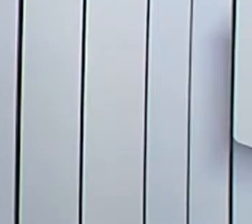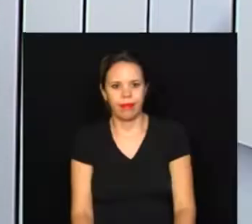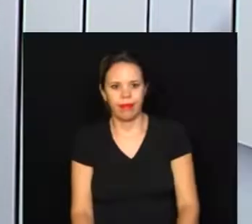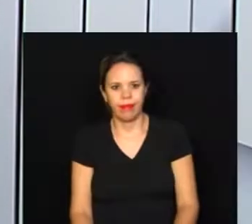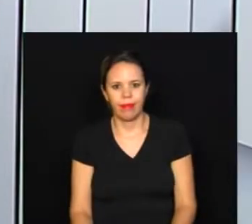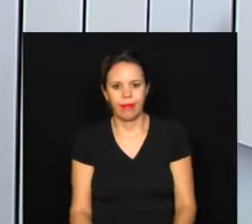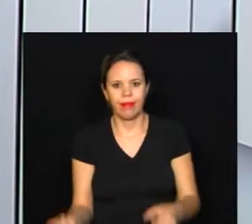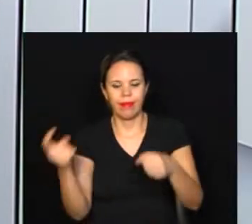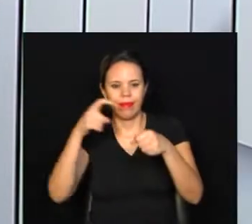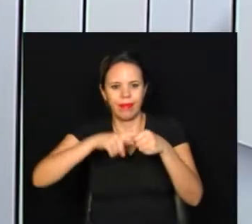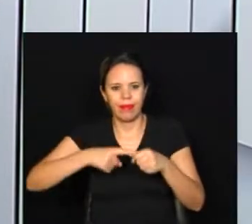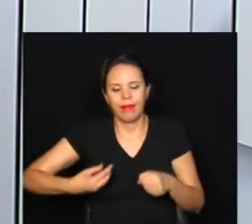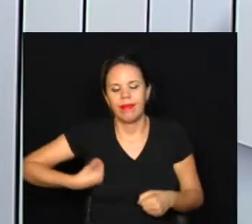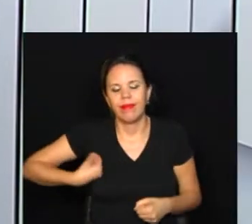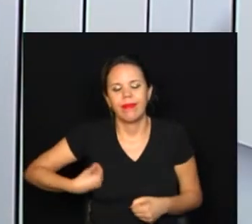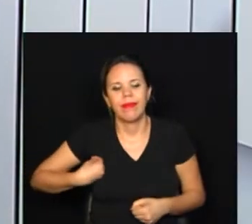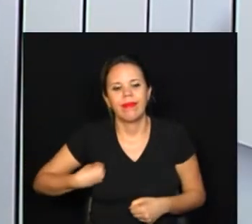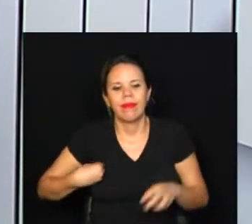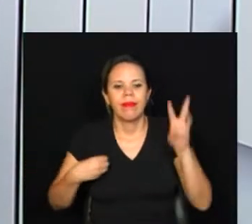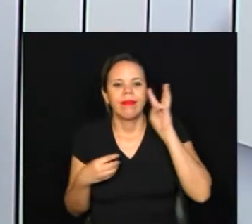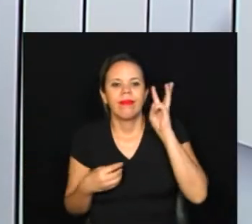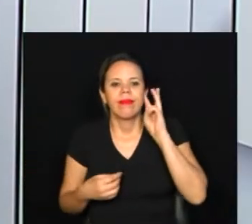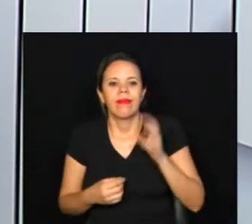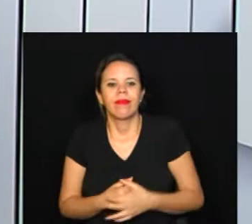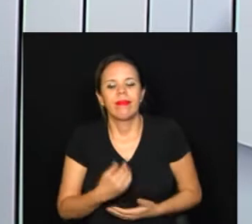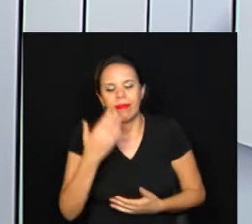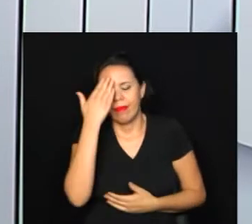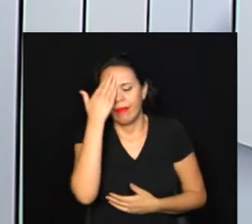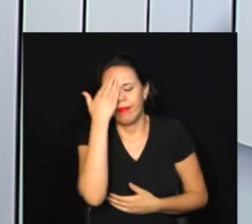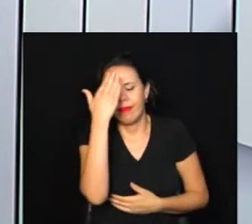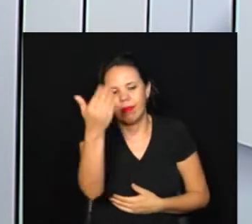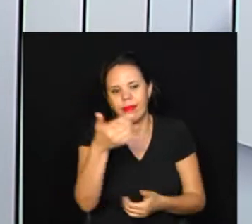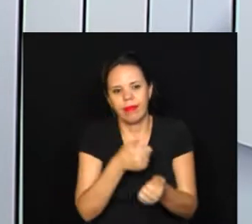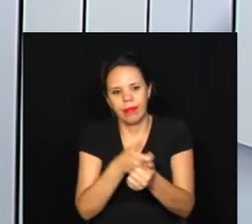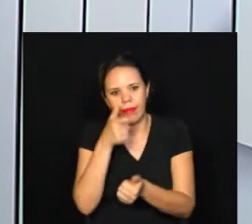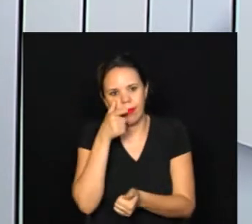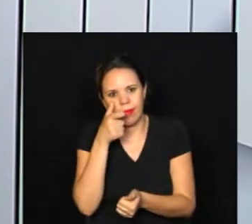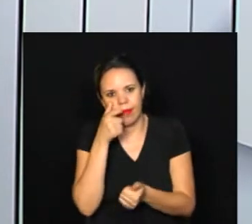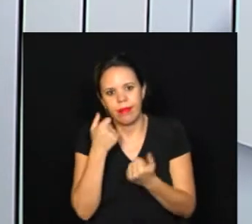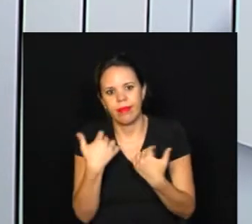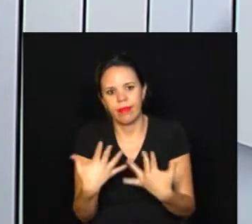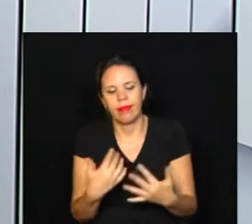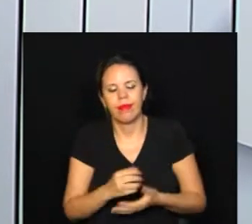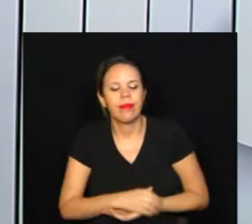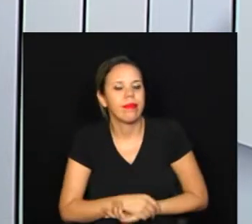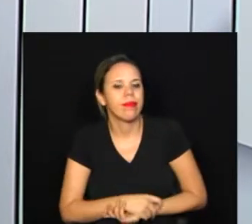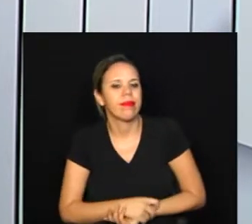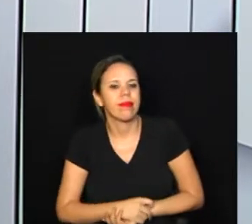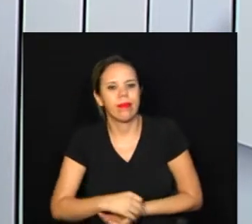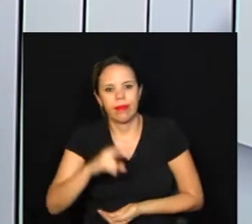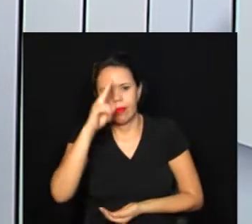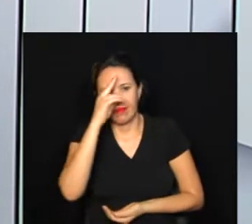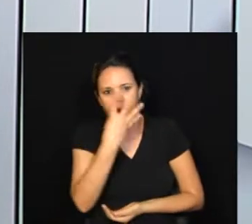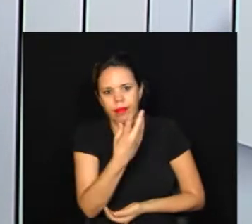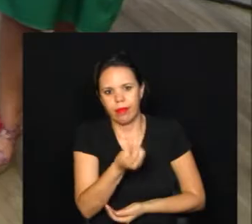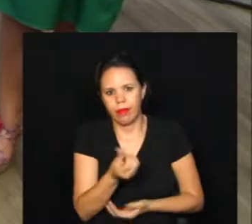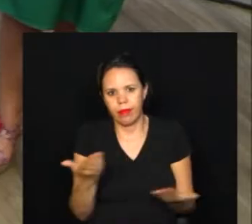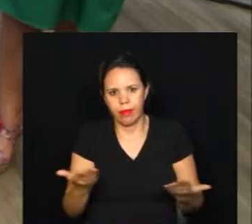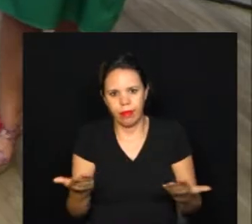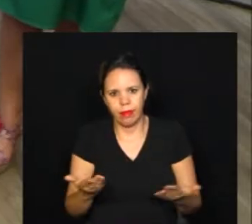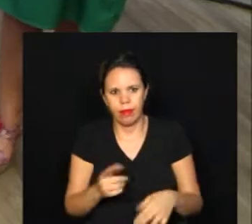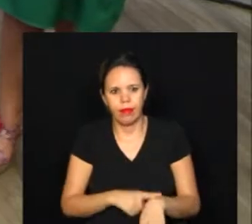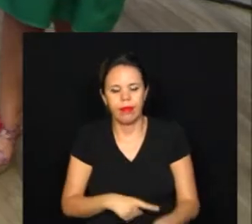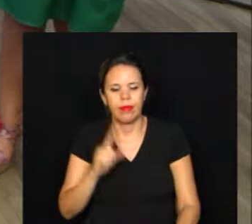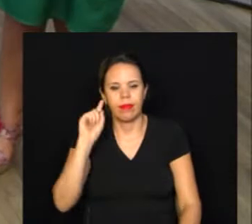Câmara Total de volta ao vivo nesta terça-feira. Muito obrigado pela sua companhia e audiência. 12h46 agora.